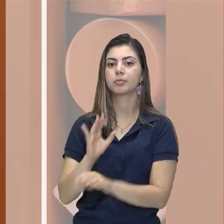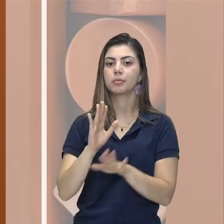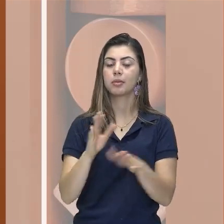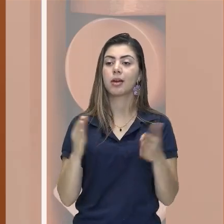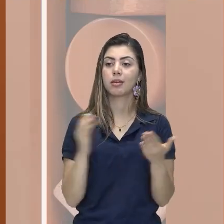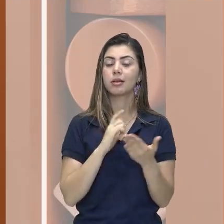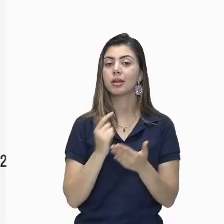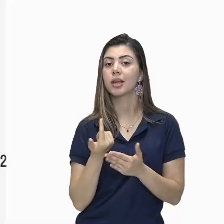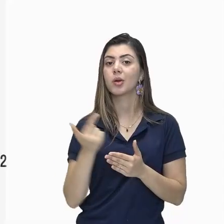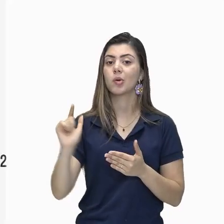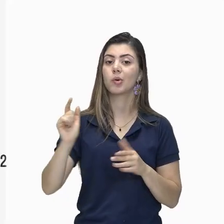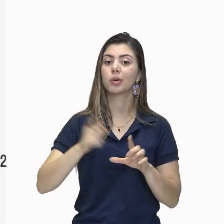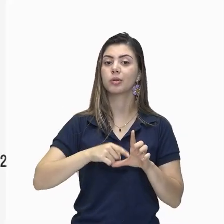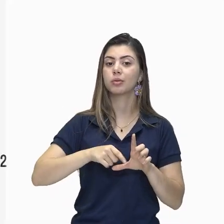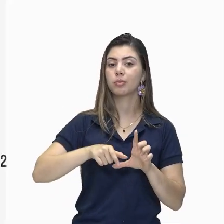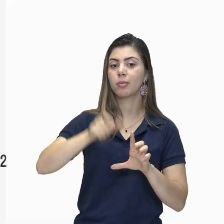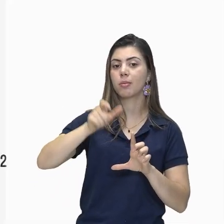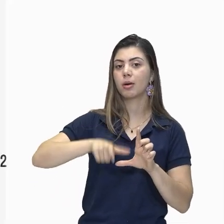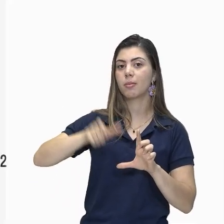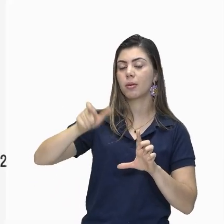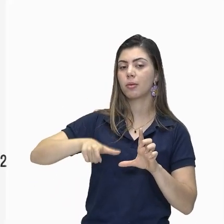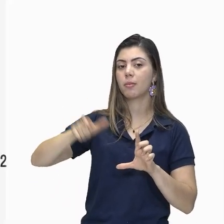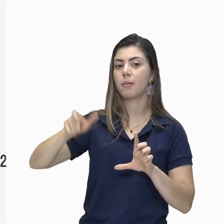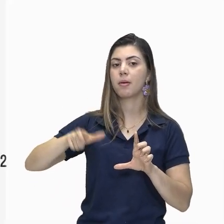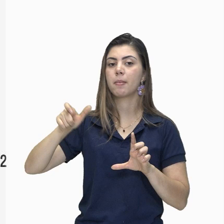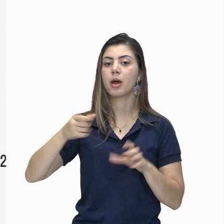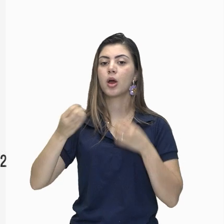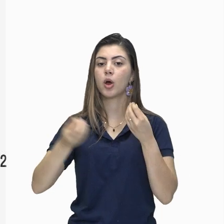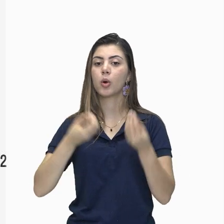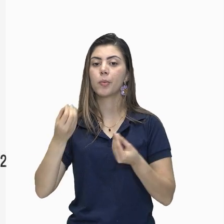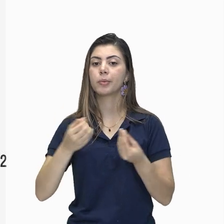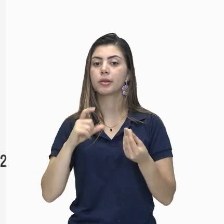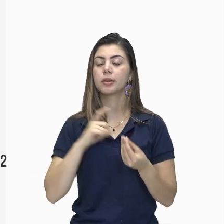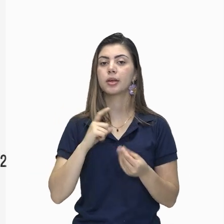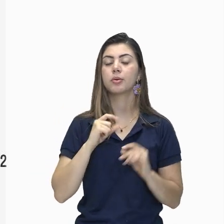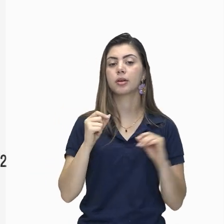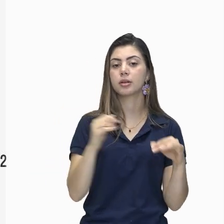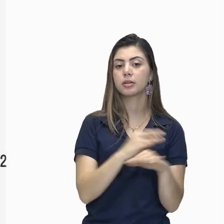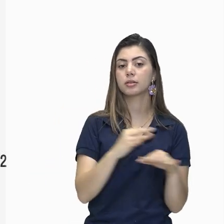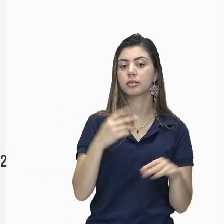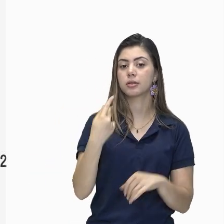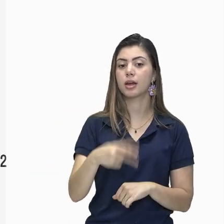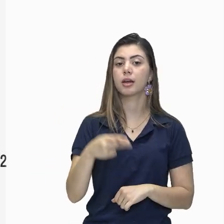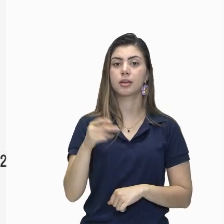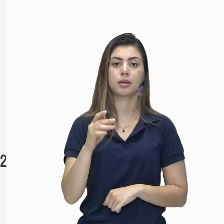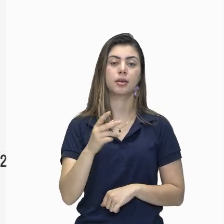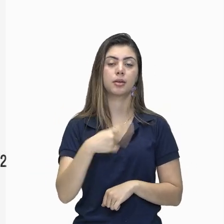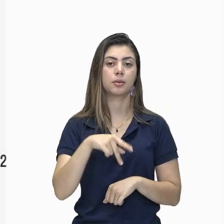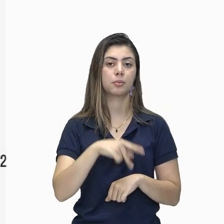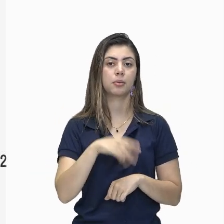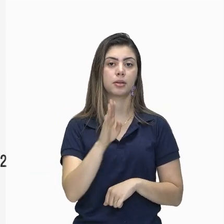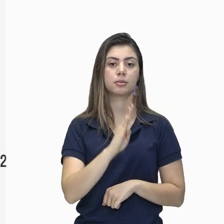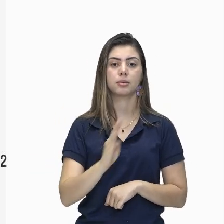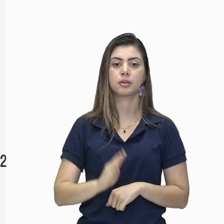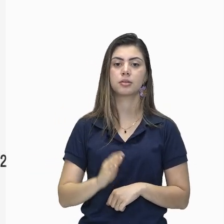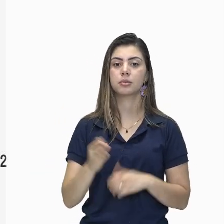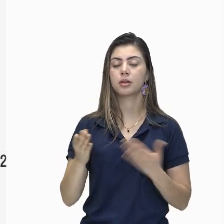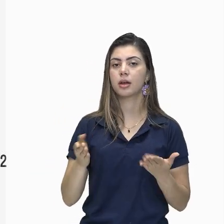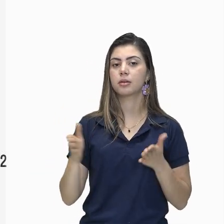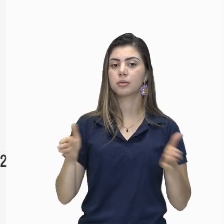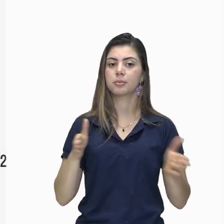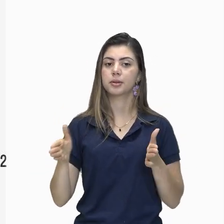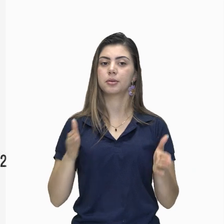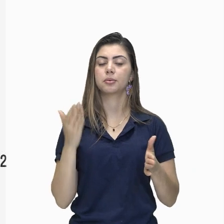próximo gráfico, o grau de urbanização no território brasileiro entre esses anos